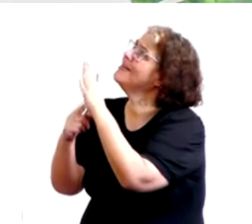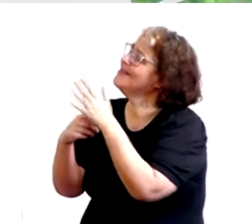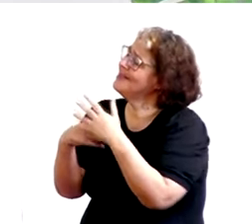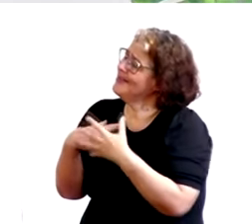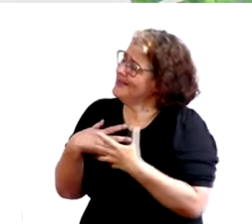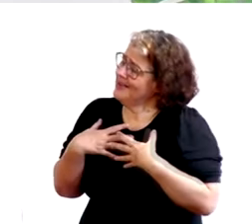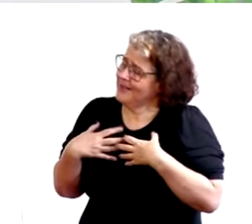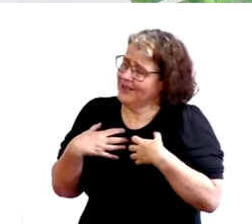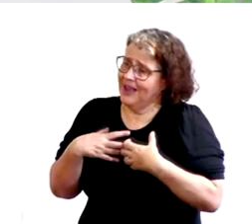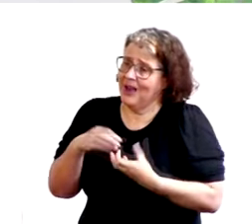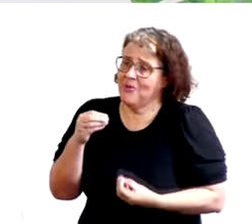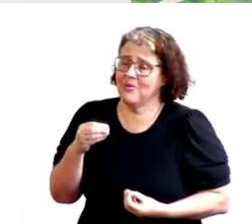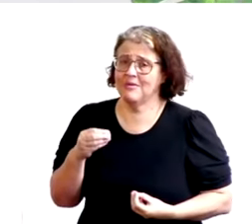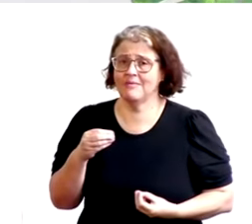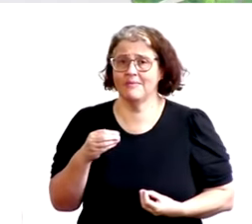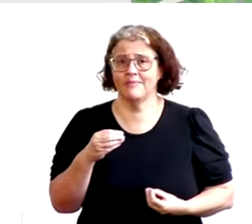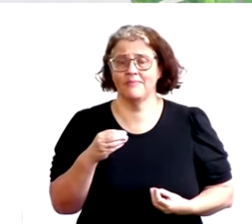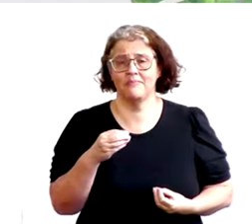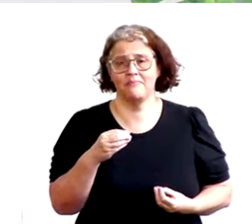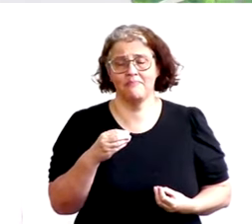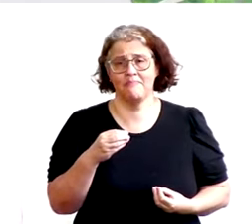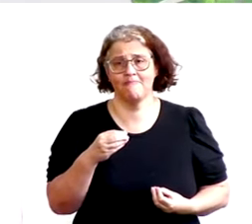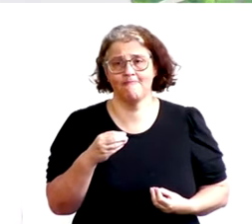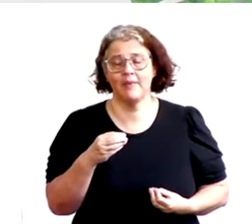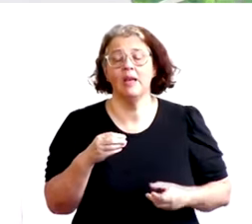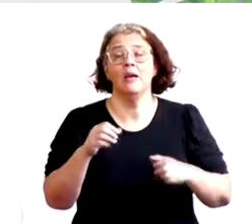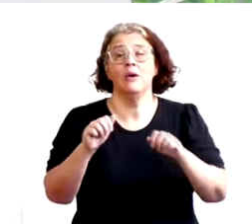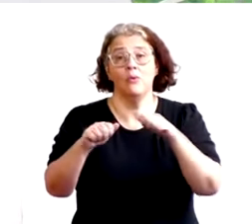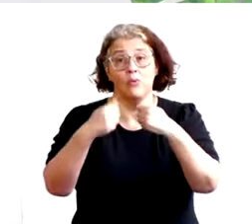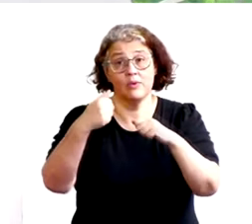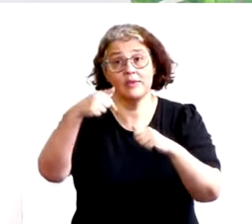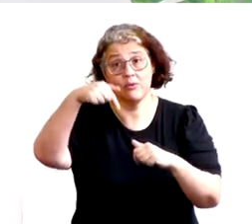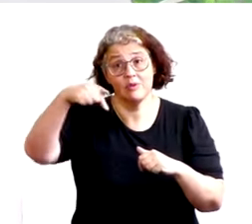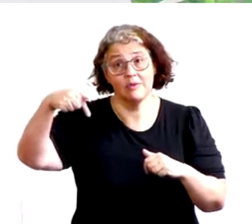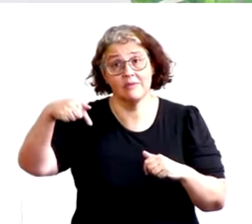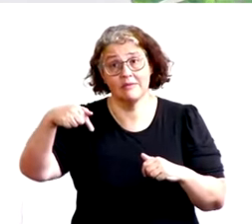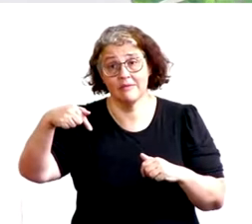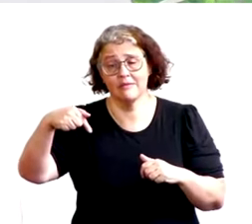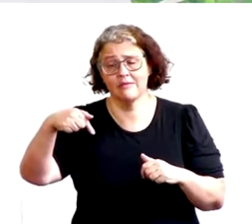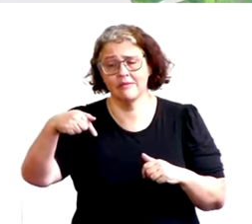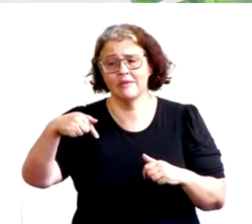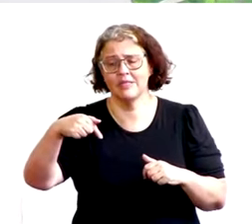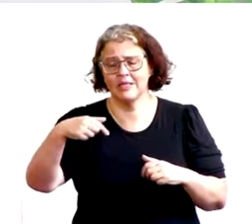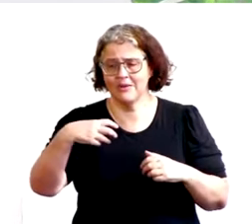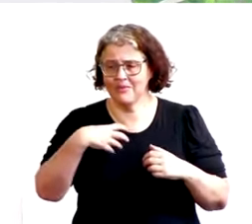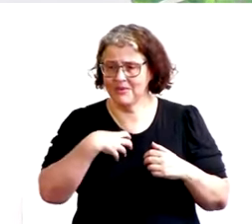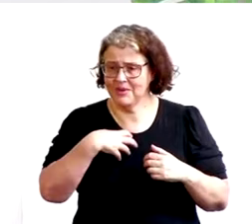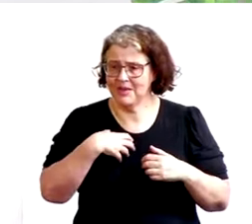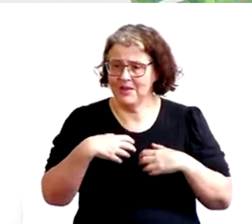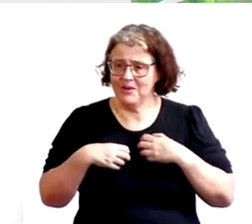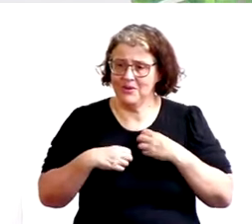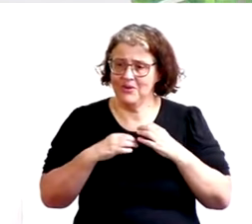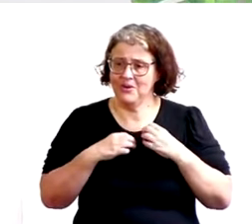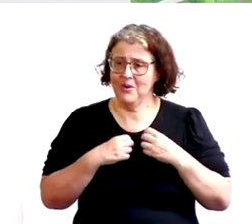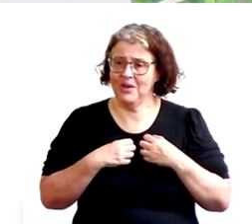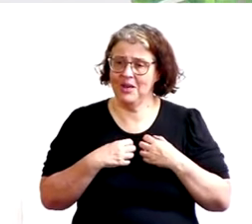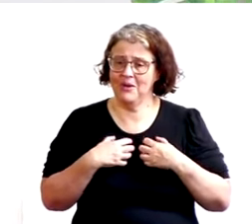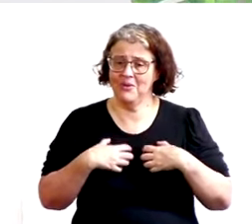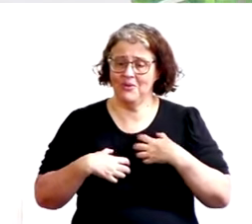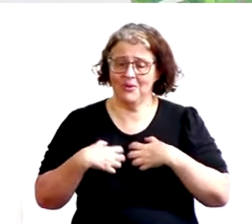o Salmo 77 é um tratamento para a alma no dia mal no dia da aflição